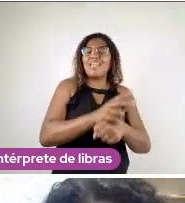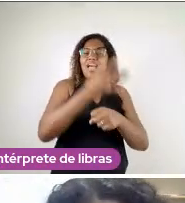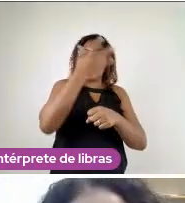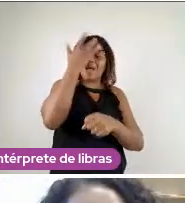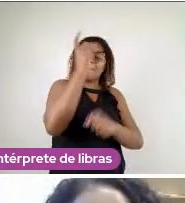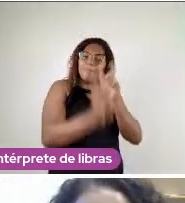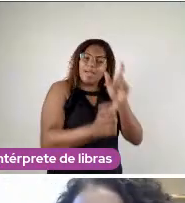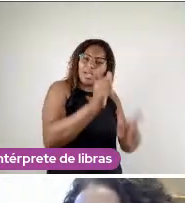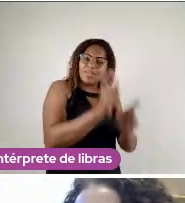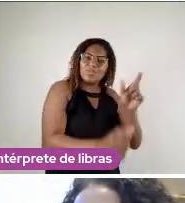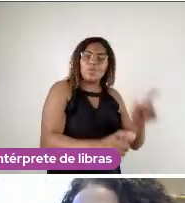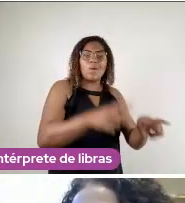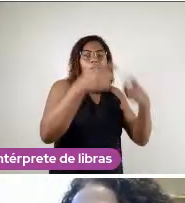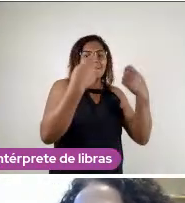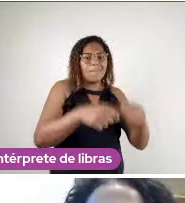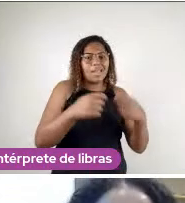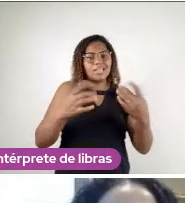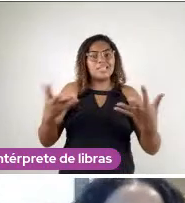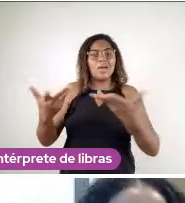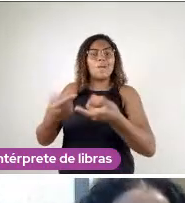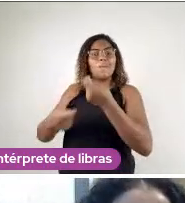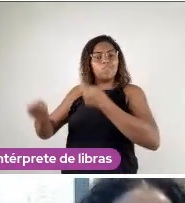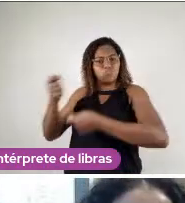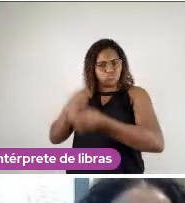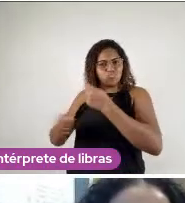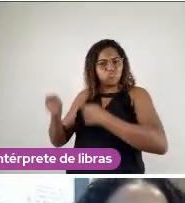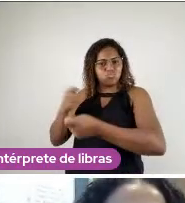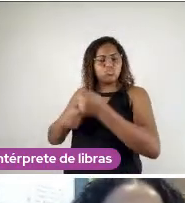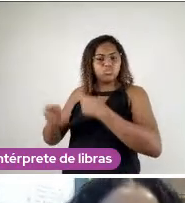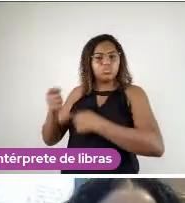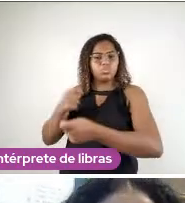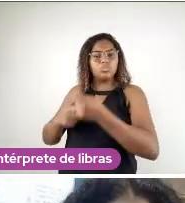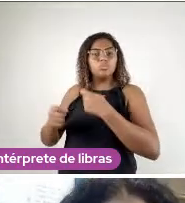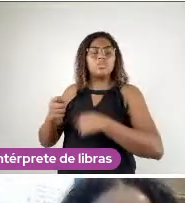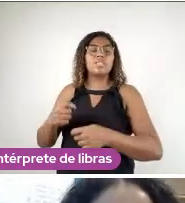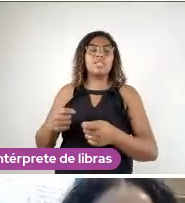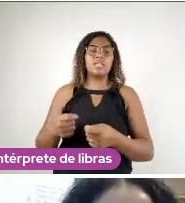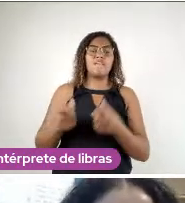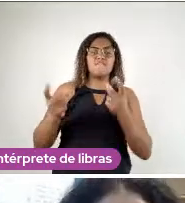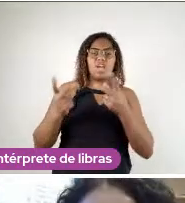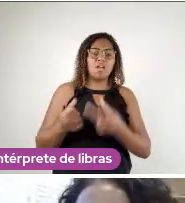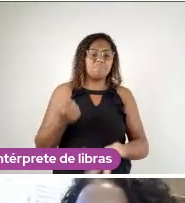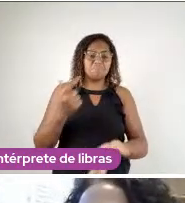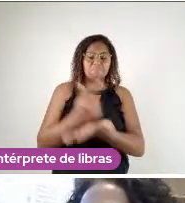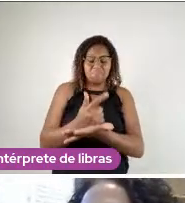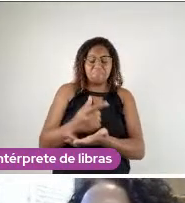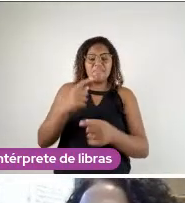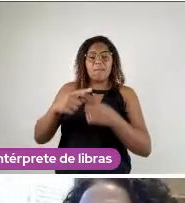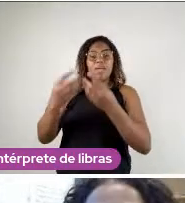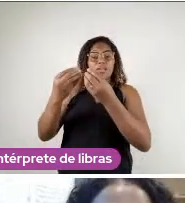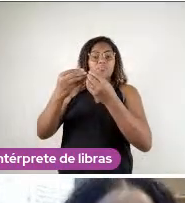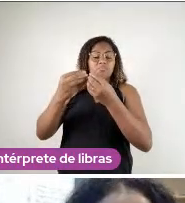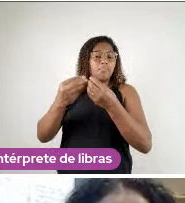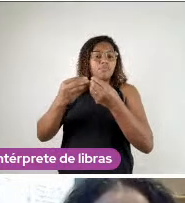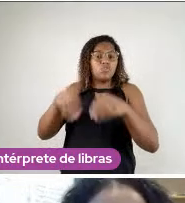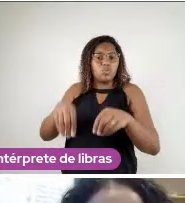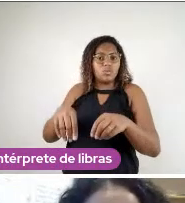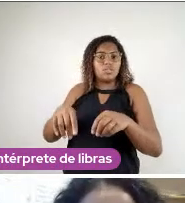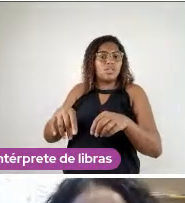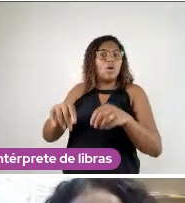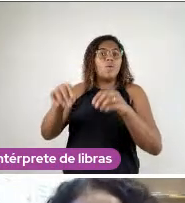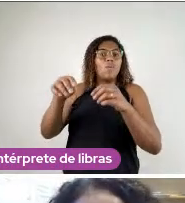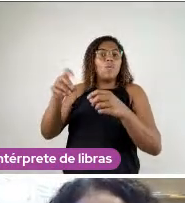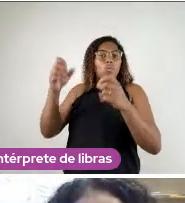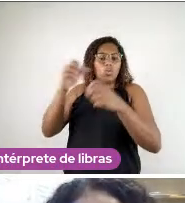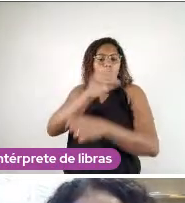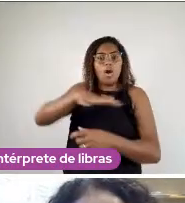que dependem daquela atividade econômica, e sem ocasionar a destruição do ambiente. Né? E as fãs, elas